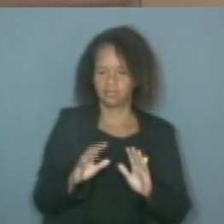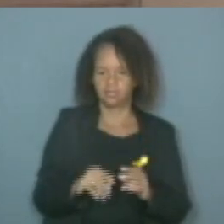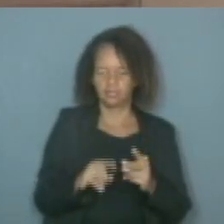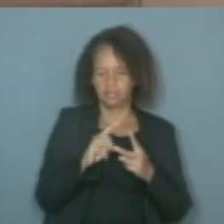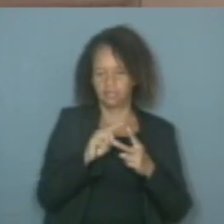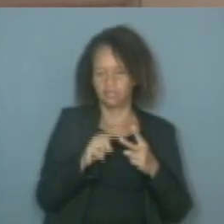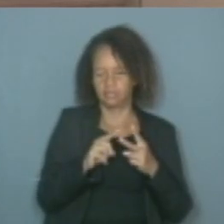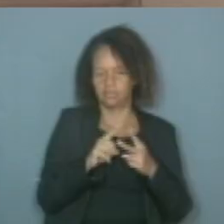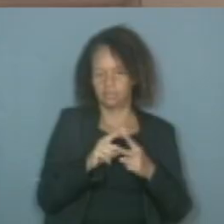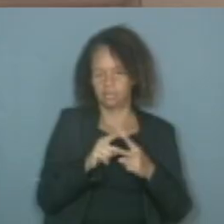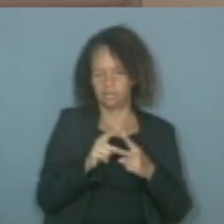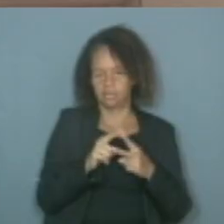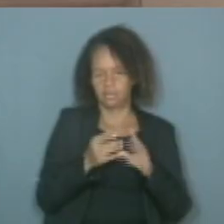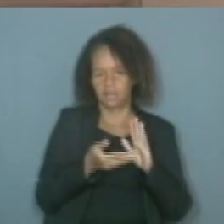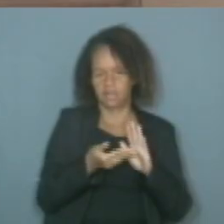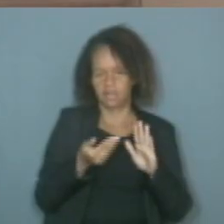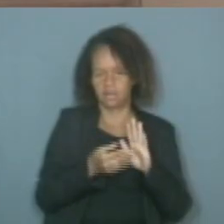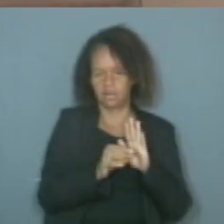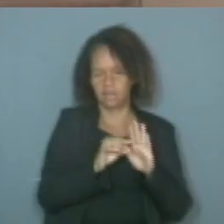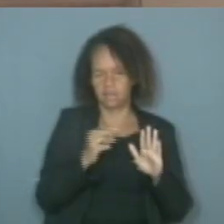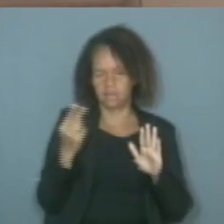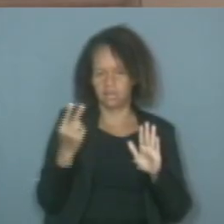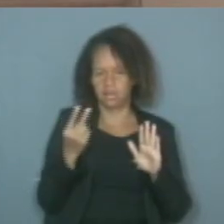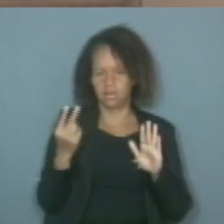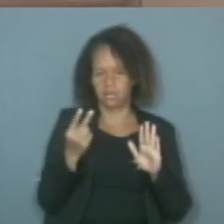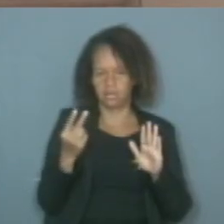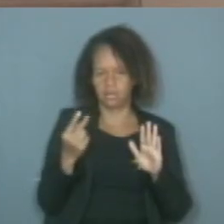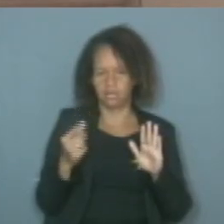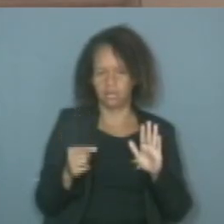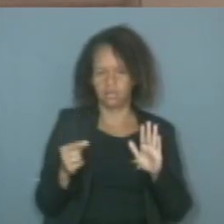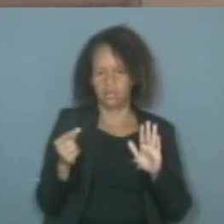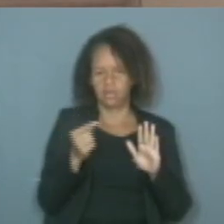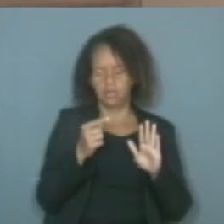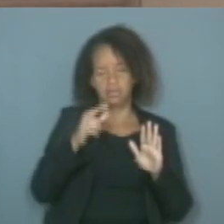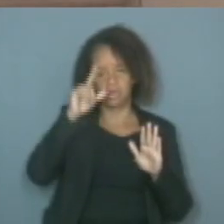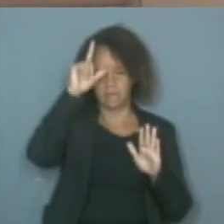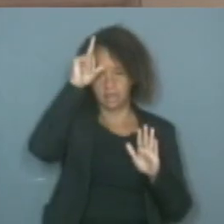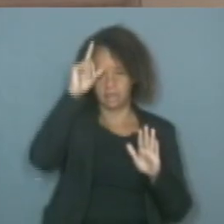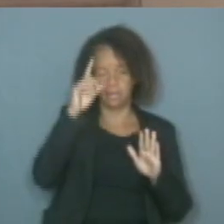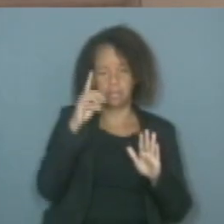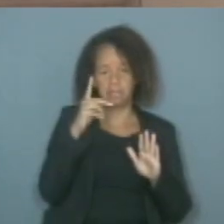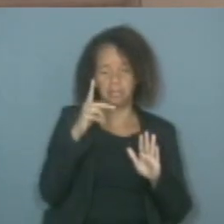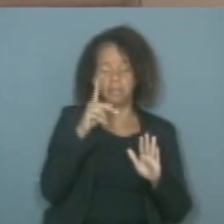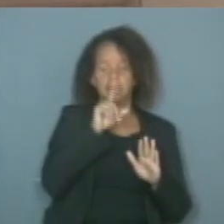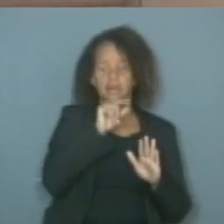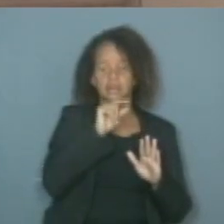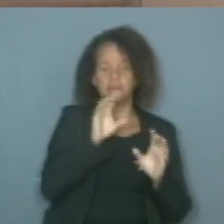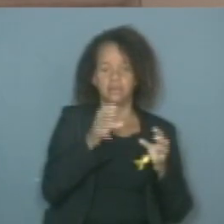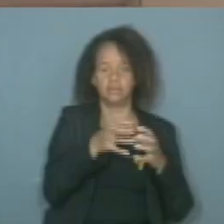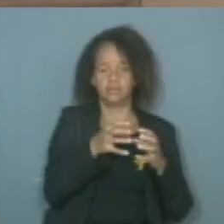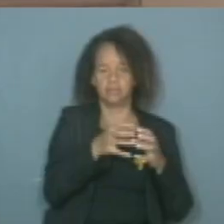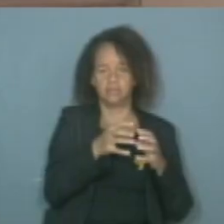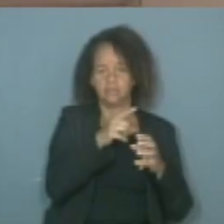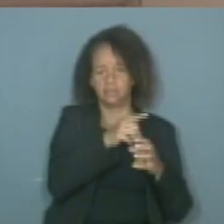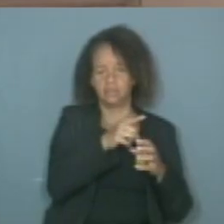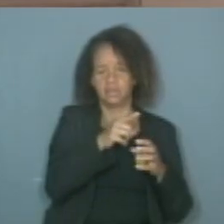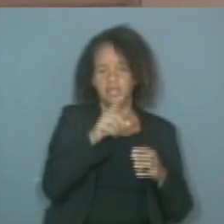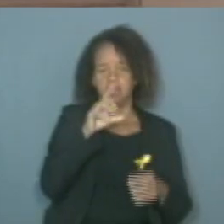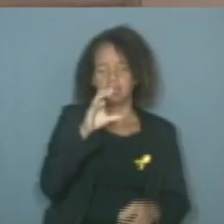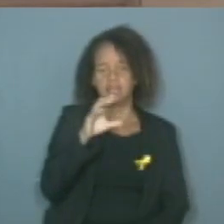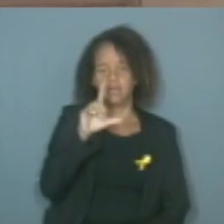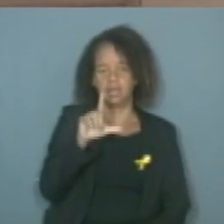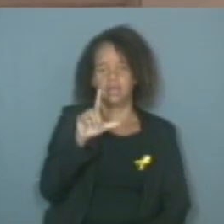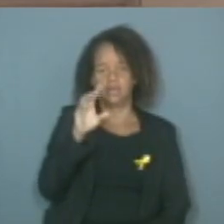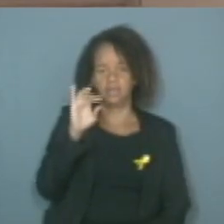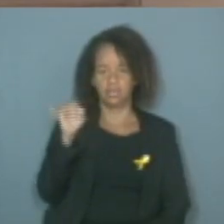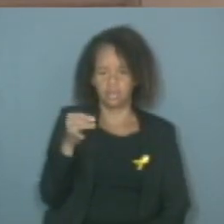2 pontos aqui. Quem retirou o artigo 2º foi o líder do PSB, que faz parte da sua bancada, né? Foi a CLJ, que